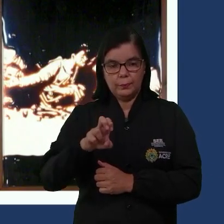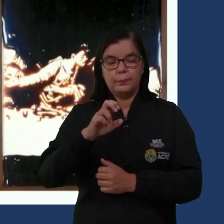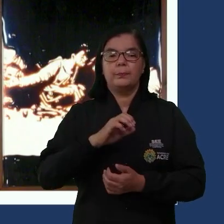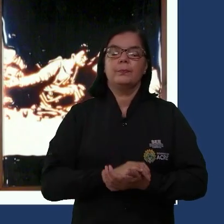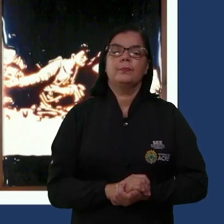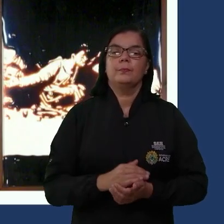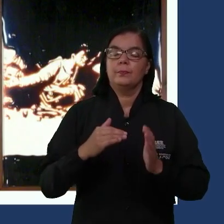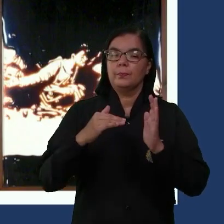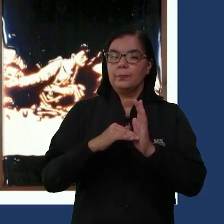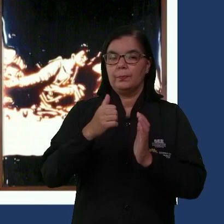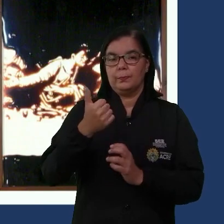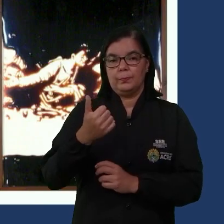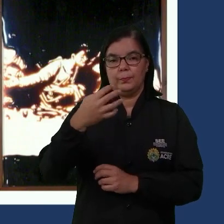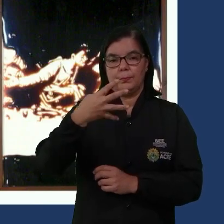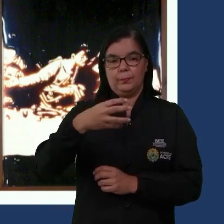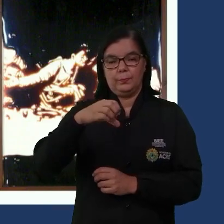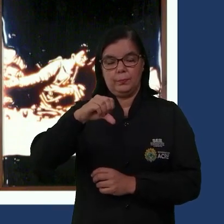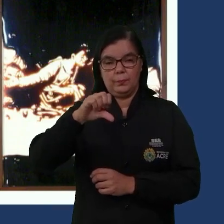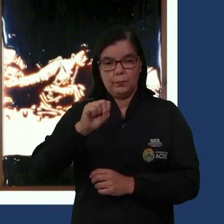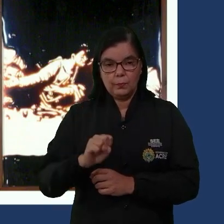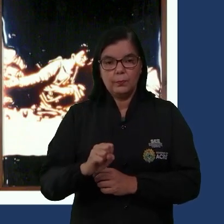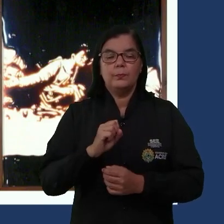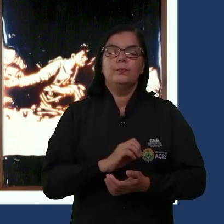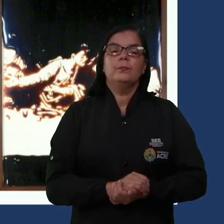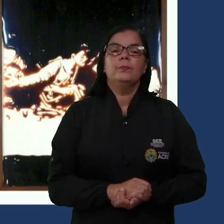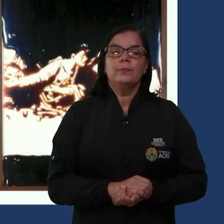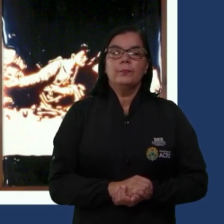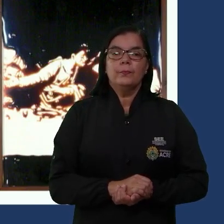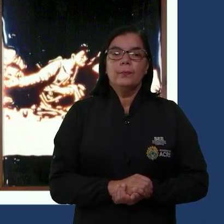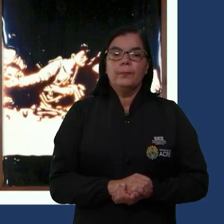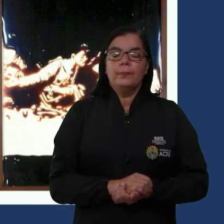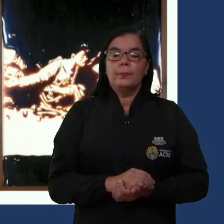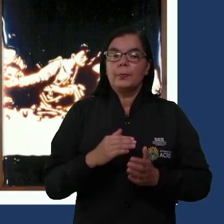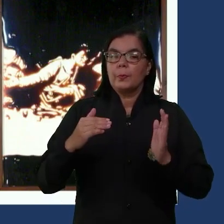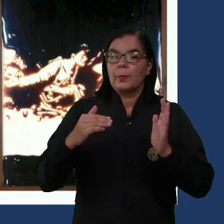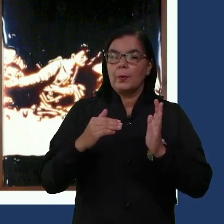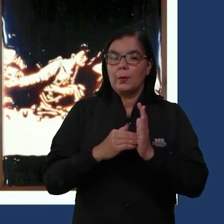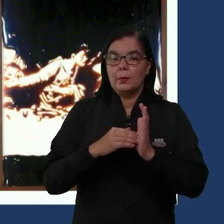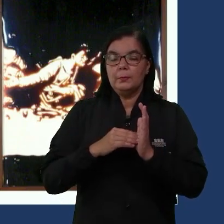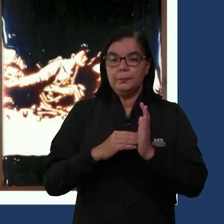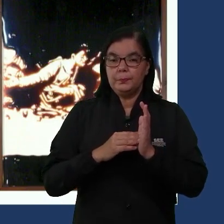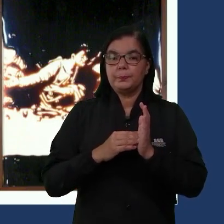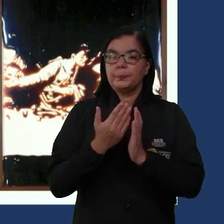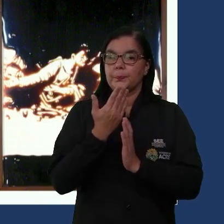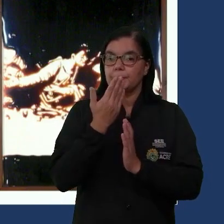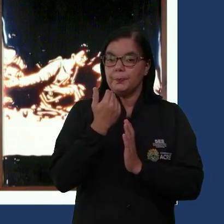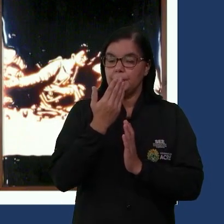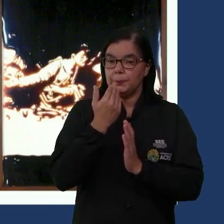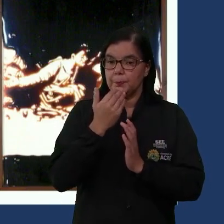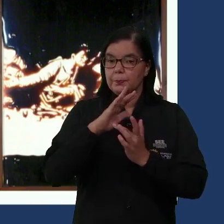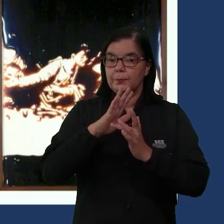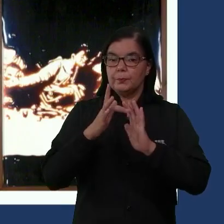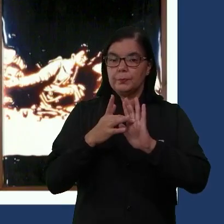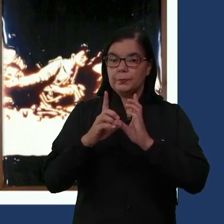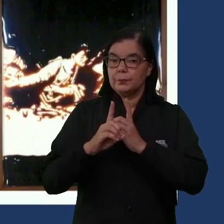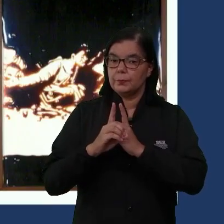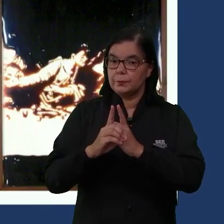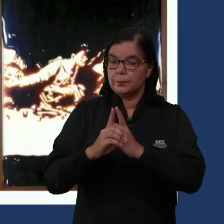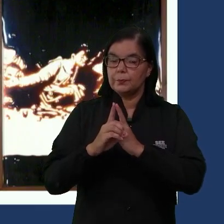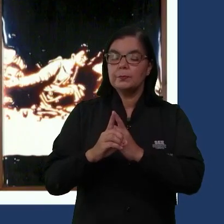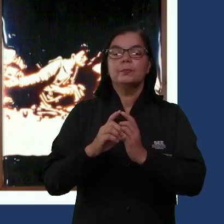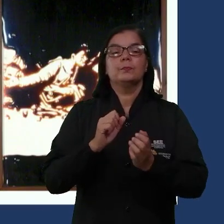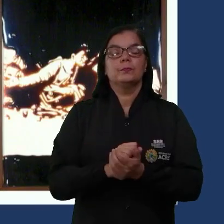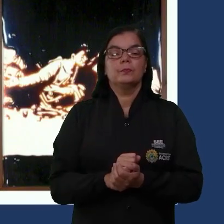1495 a 1498. A última refeição de Jesus com os apóstolos e faz aí